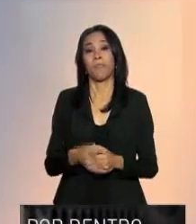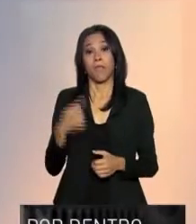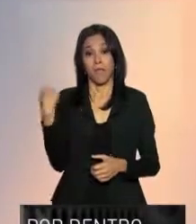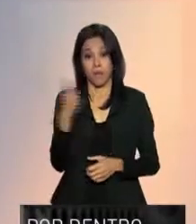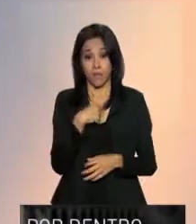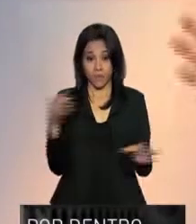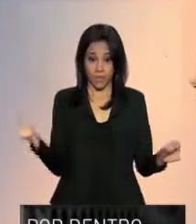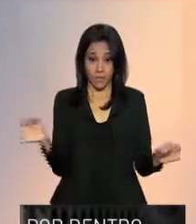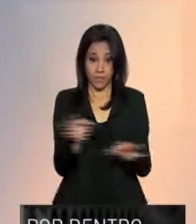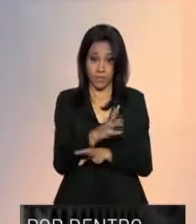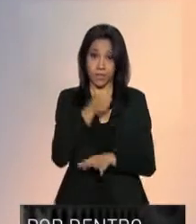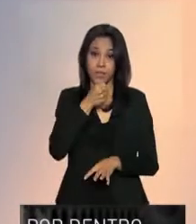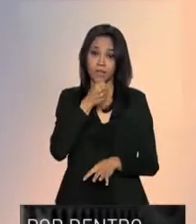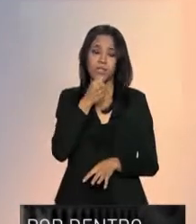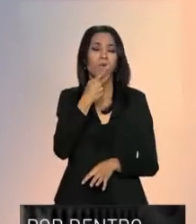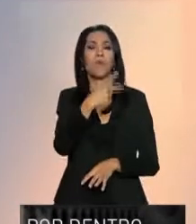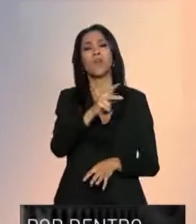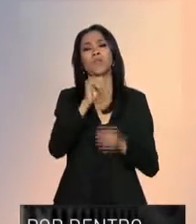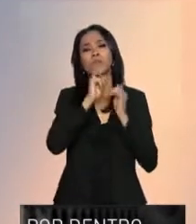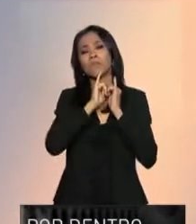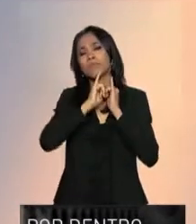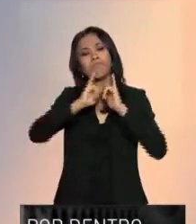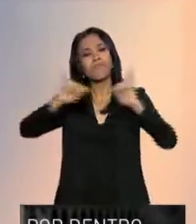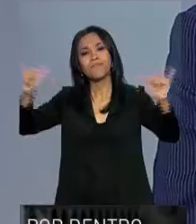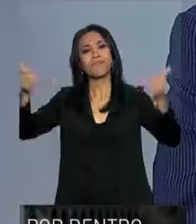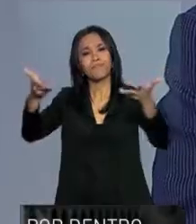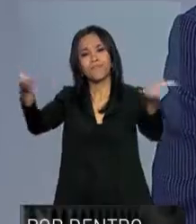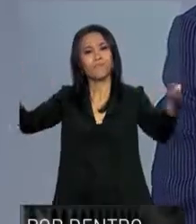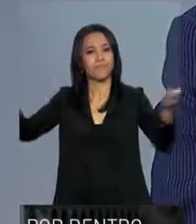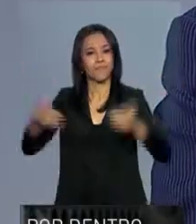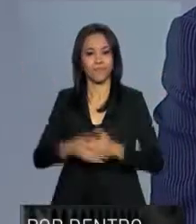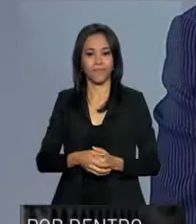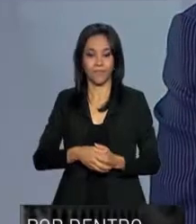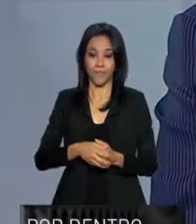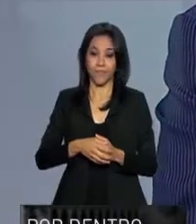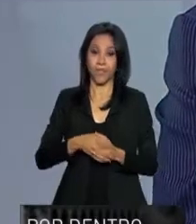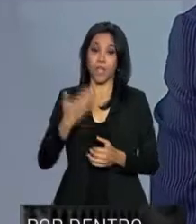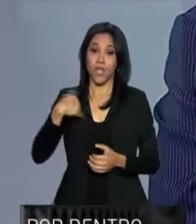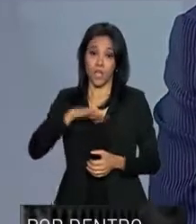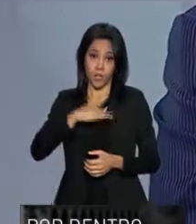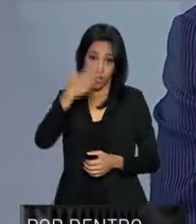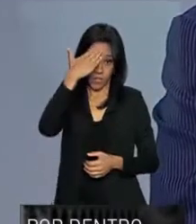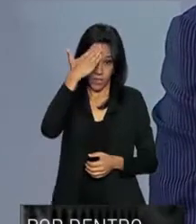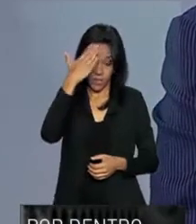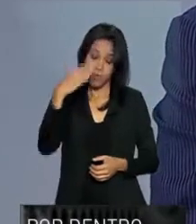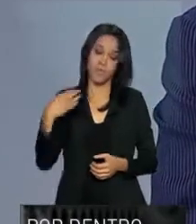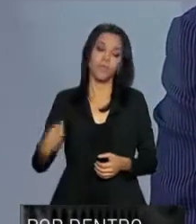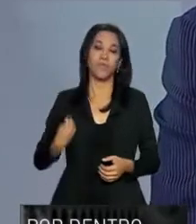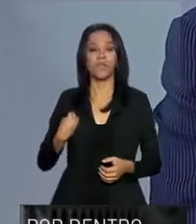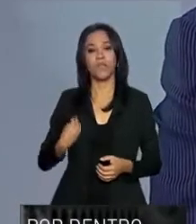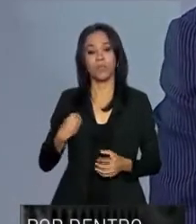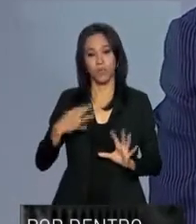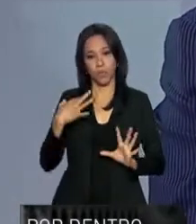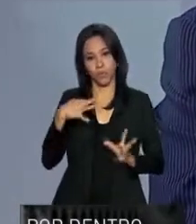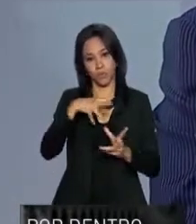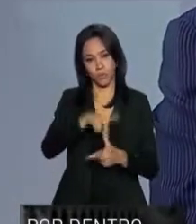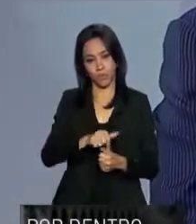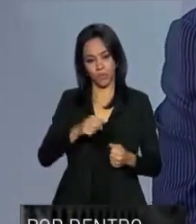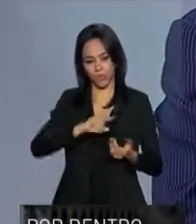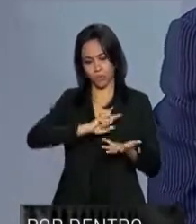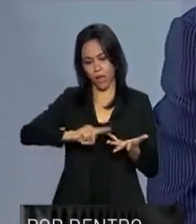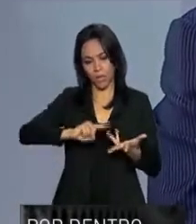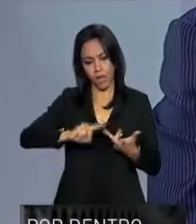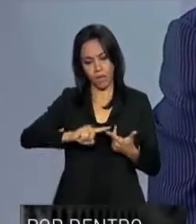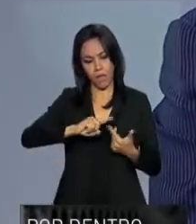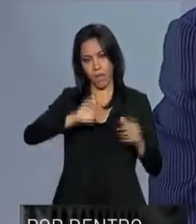entrevista qual seria seu recado final sua mensagem final olha nós sabemos que vivemos um mundo né de muitos desafios no